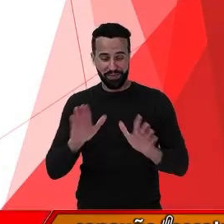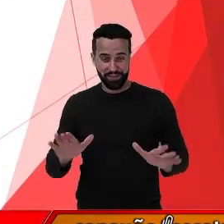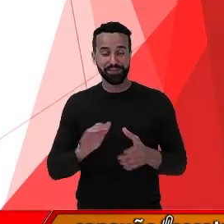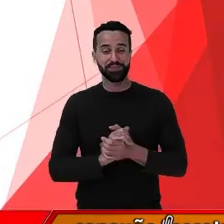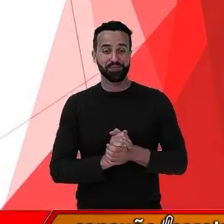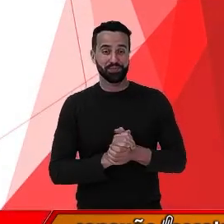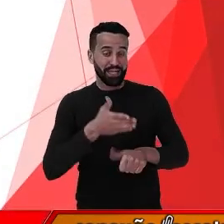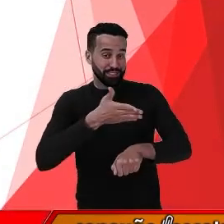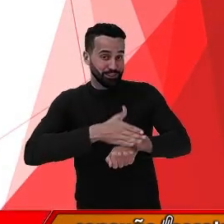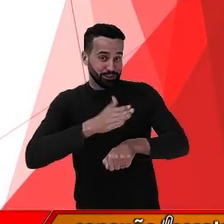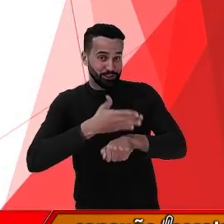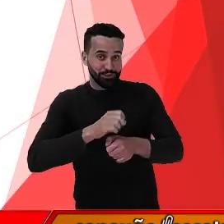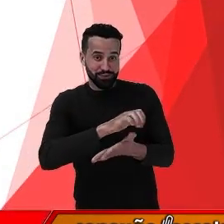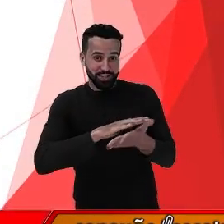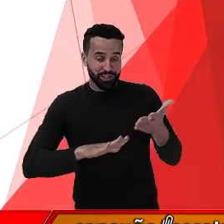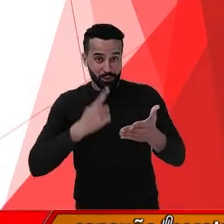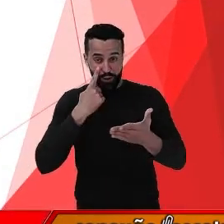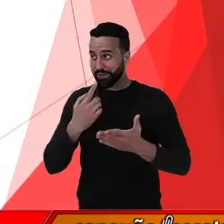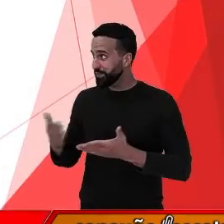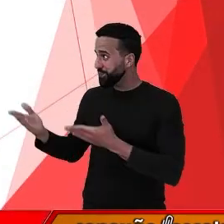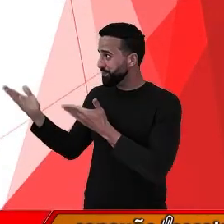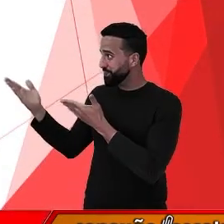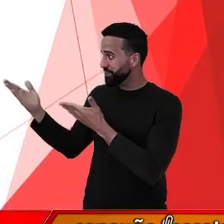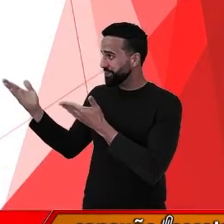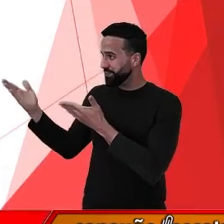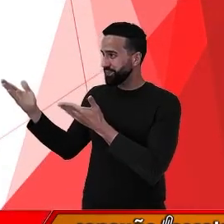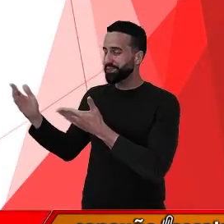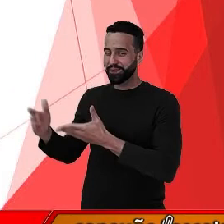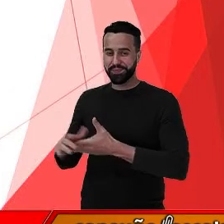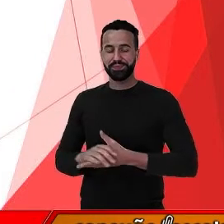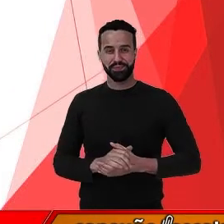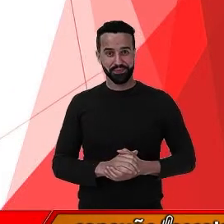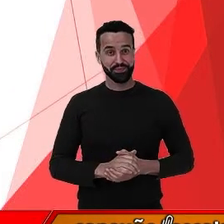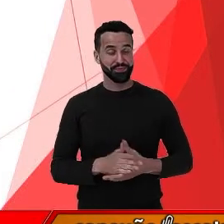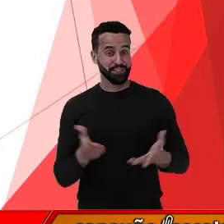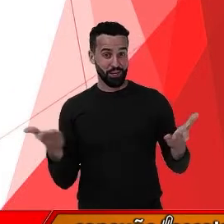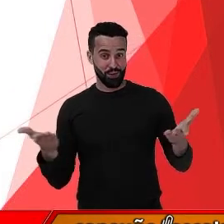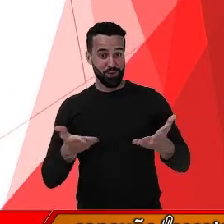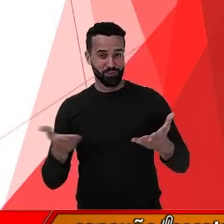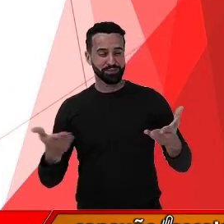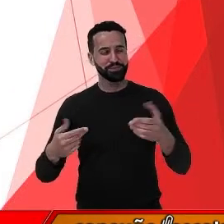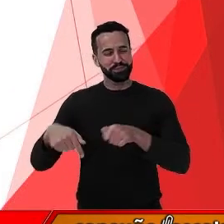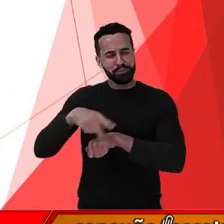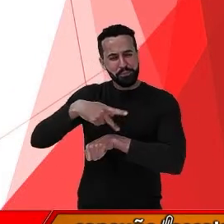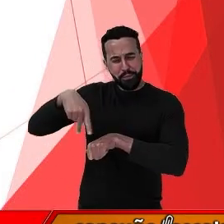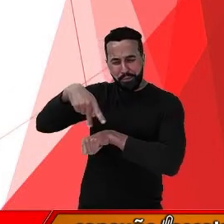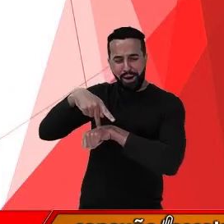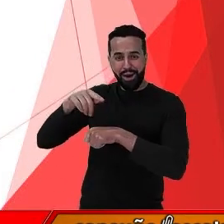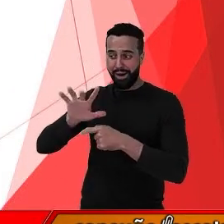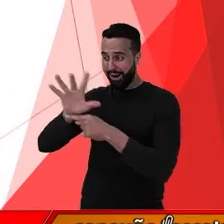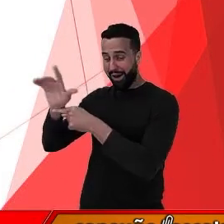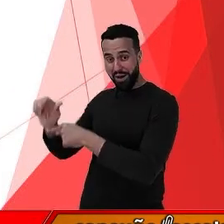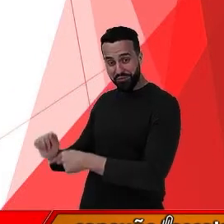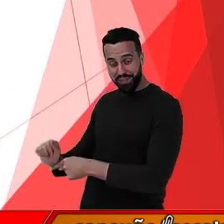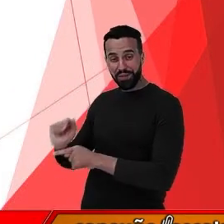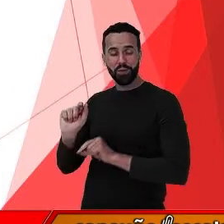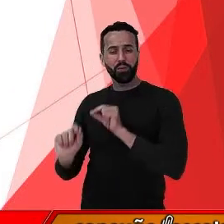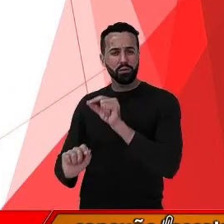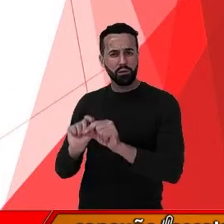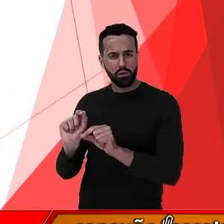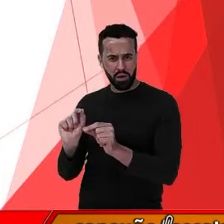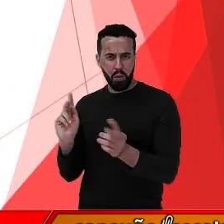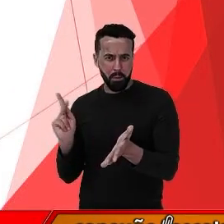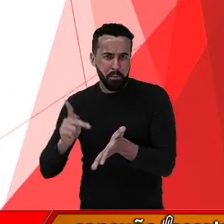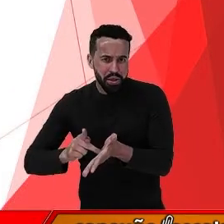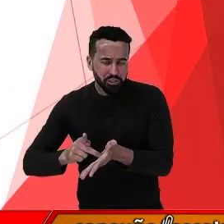tela, ficar grandão para vocês. Bom, atualmente podemos considerar que os países africanos são